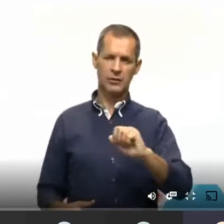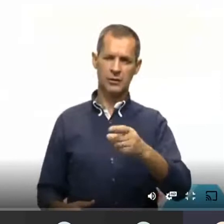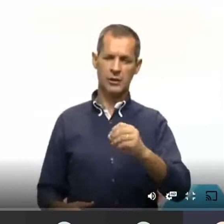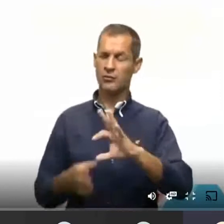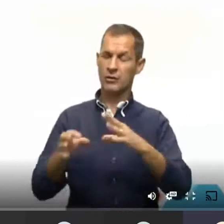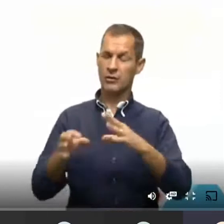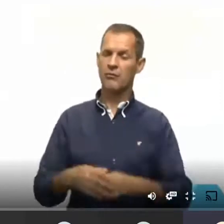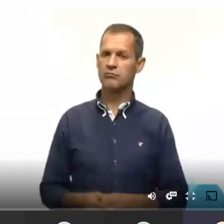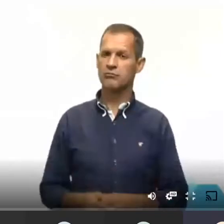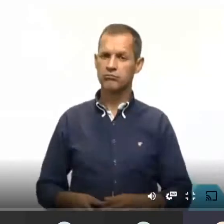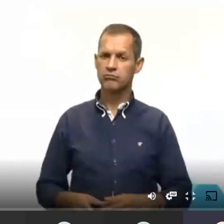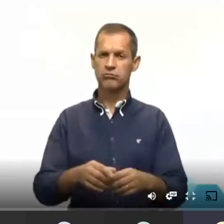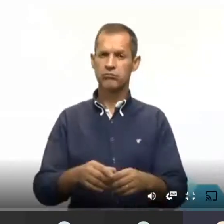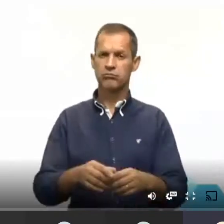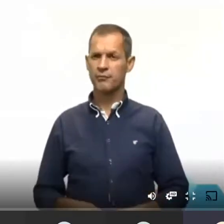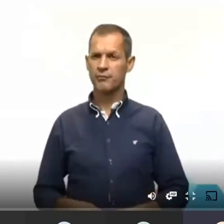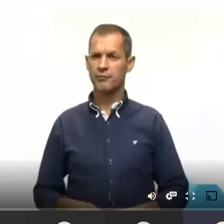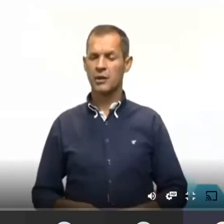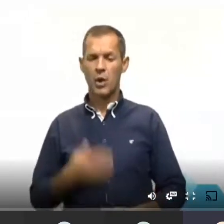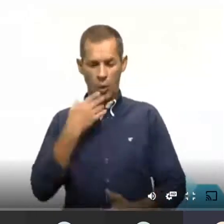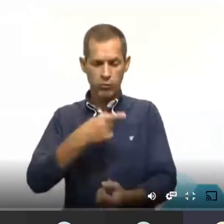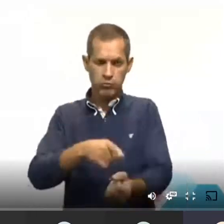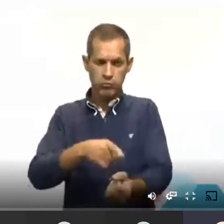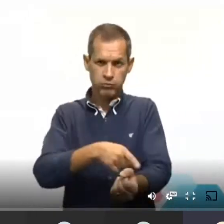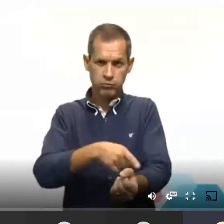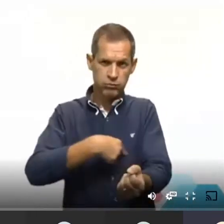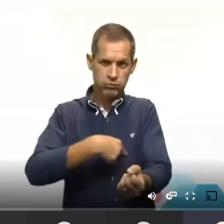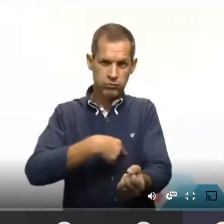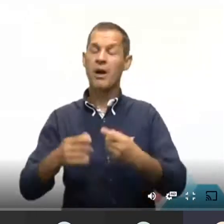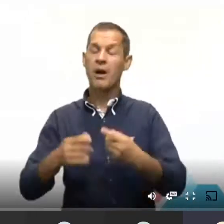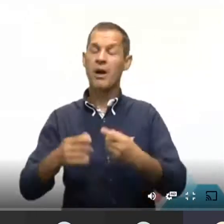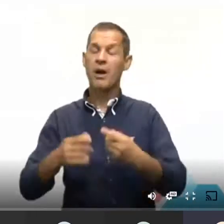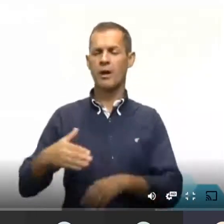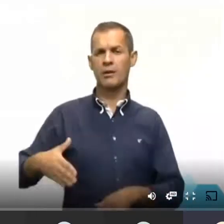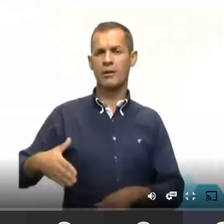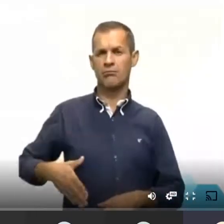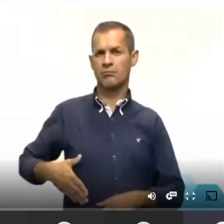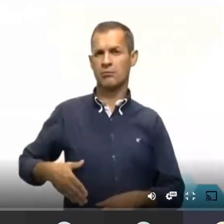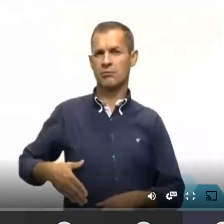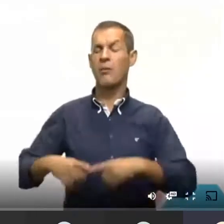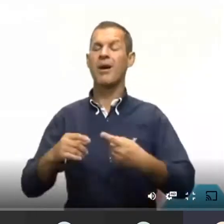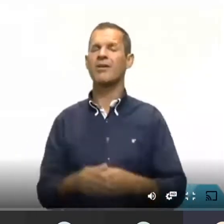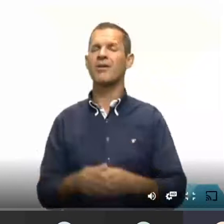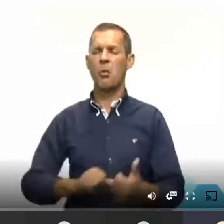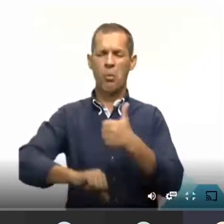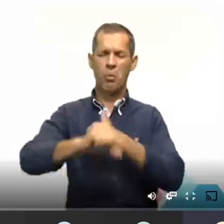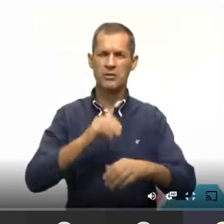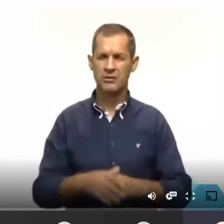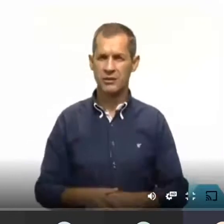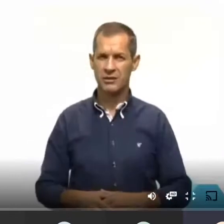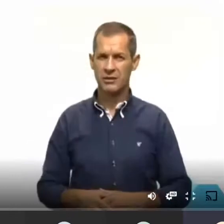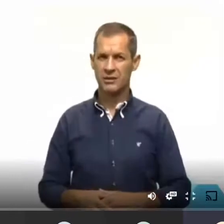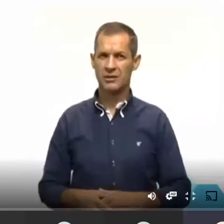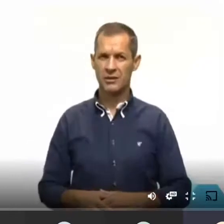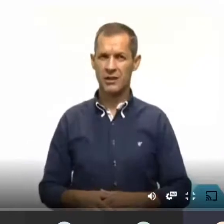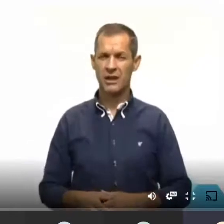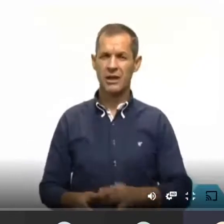livres na circulação sanguínea. Quando eles param no fígado, eles são convertidos